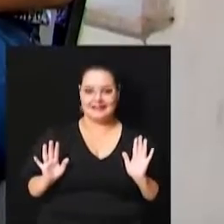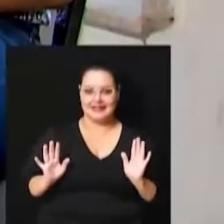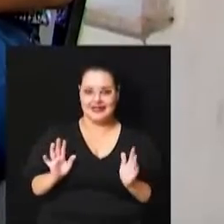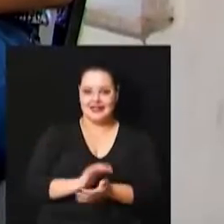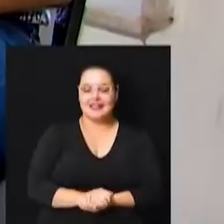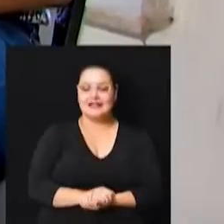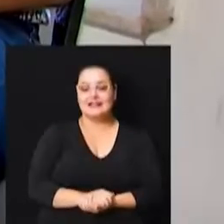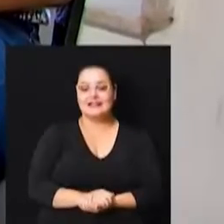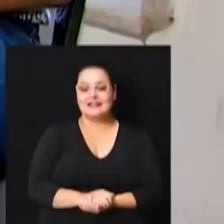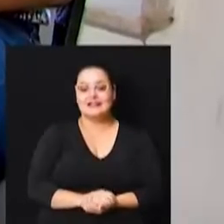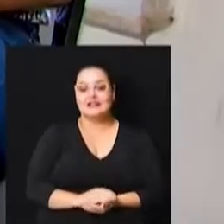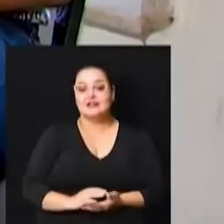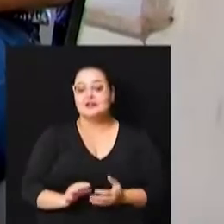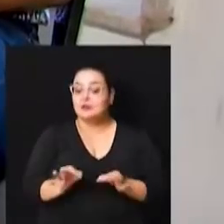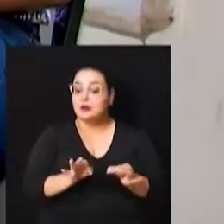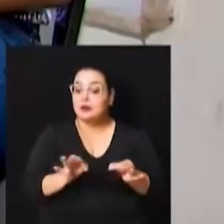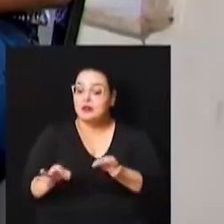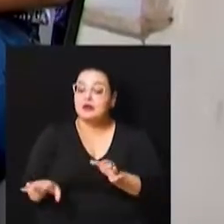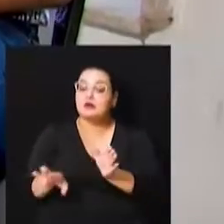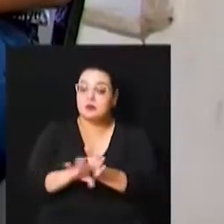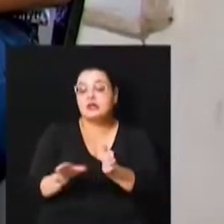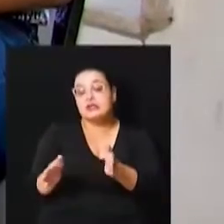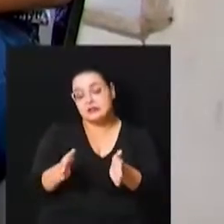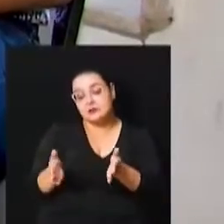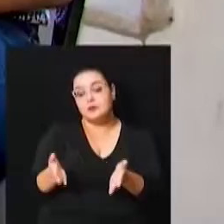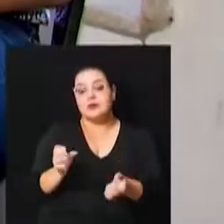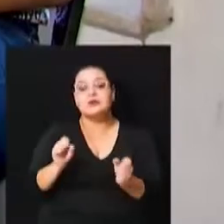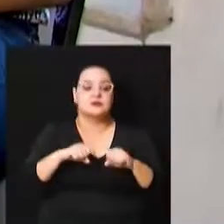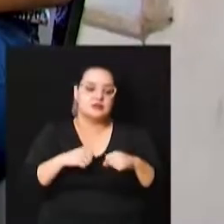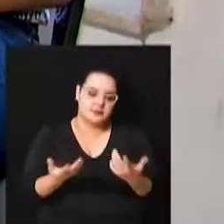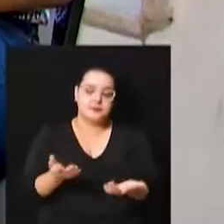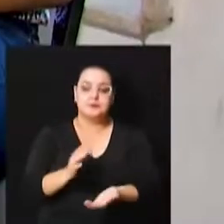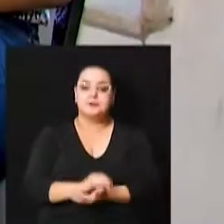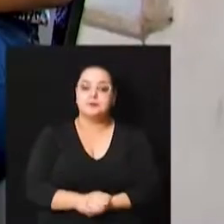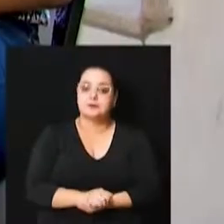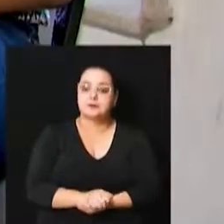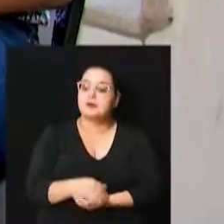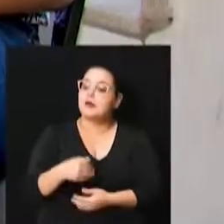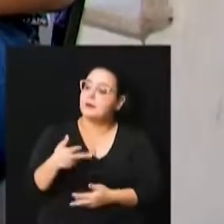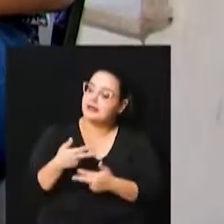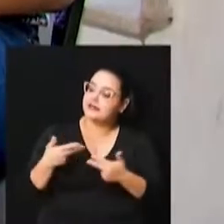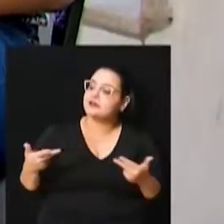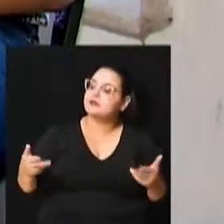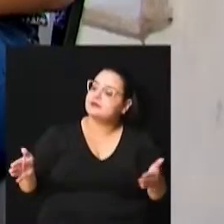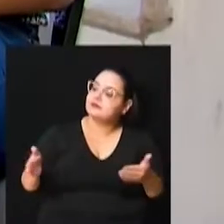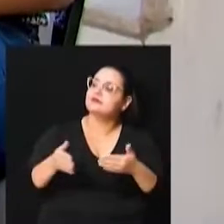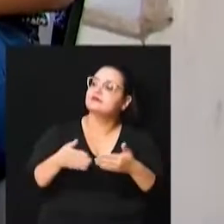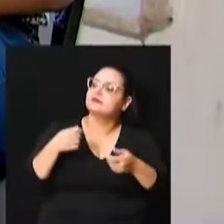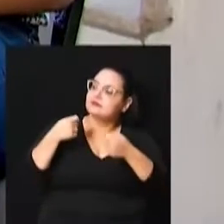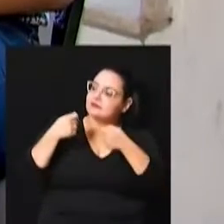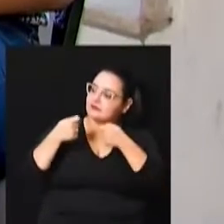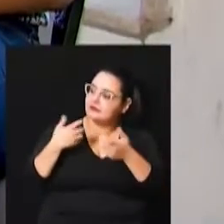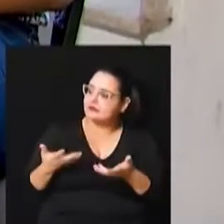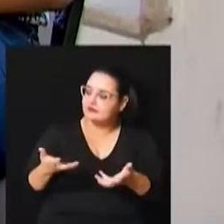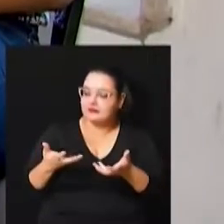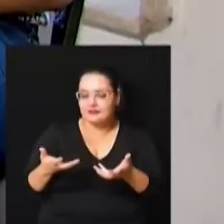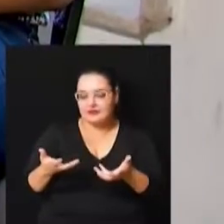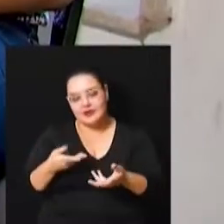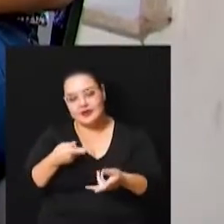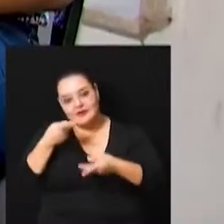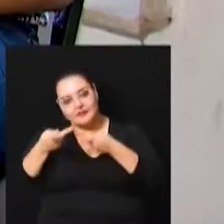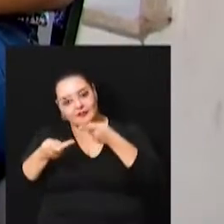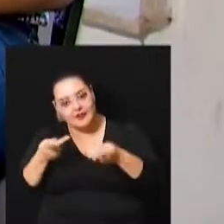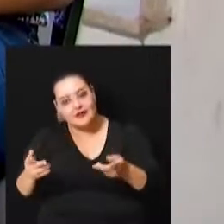Né, Lu? Então, quer dizer, você se preparou para chegar nesse momento, né? Bom, mais alguma coisa para a gente encerrar a entrevista que você